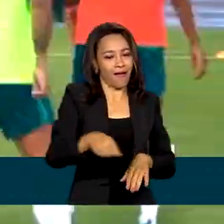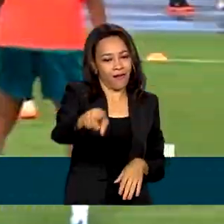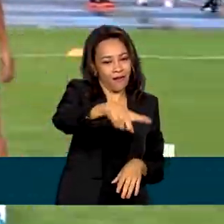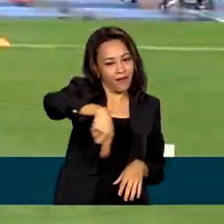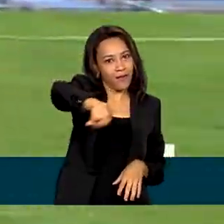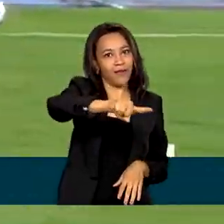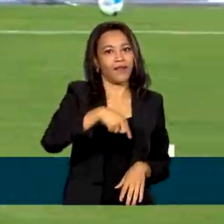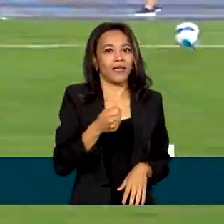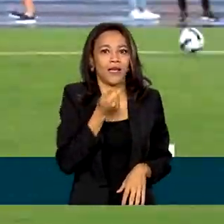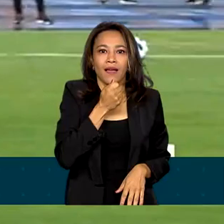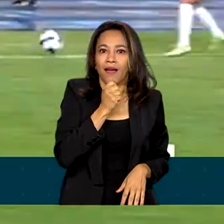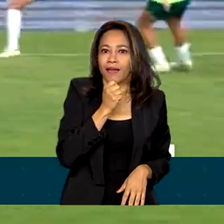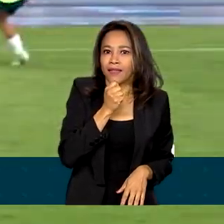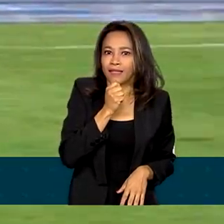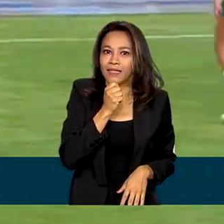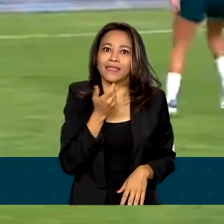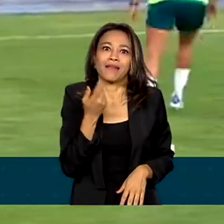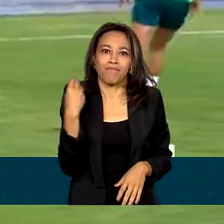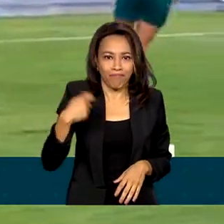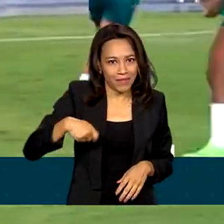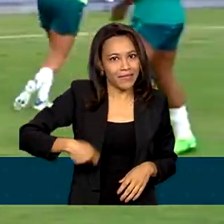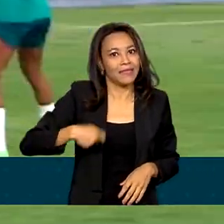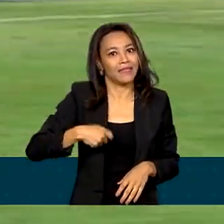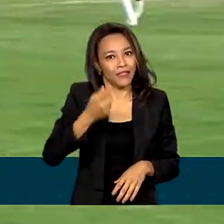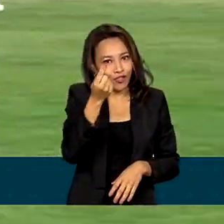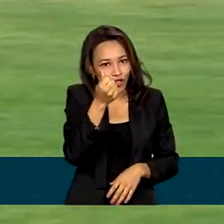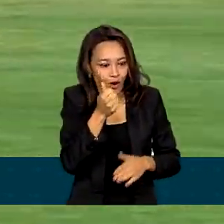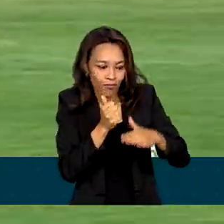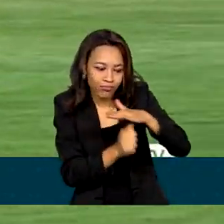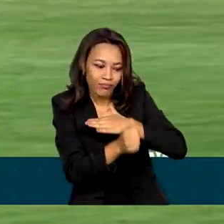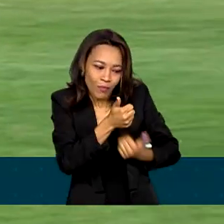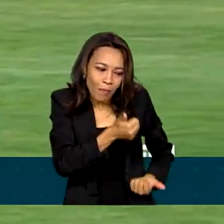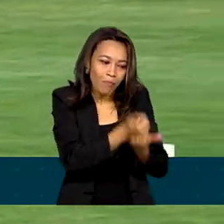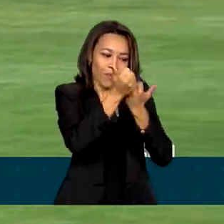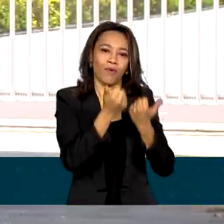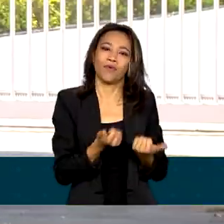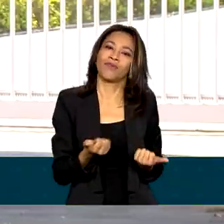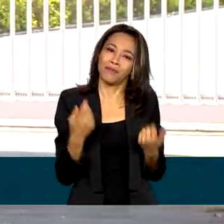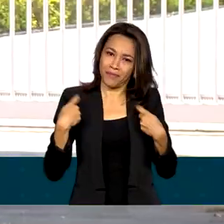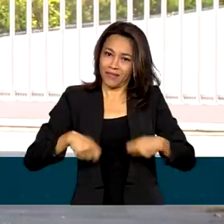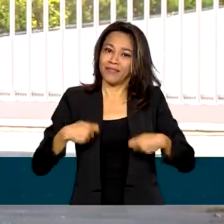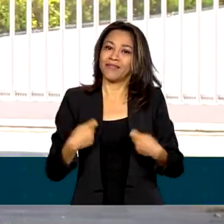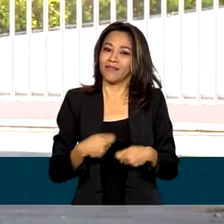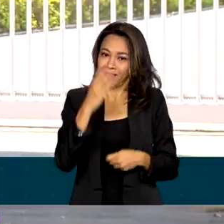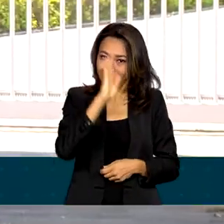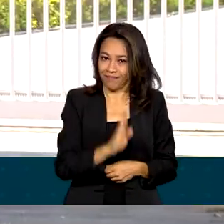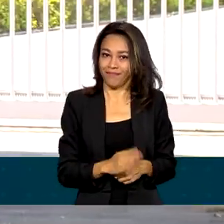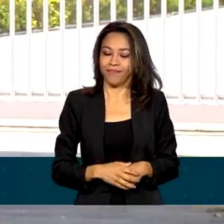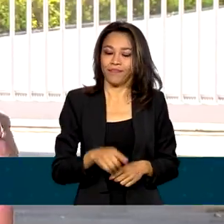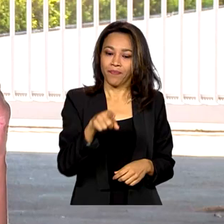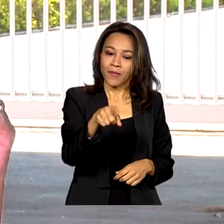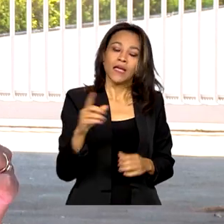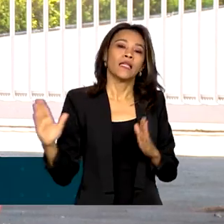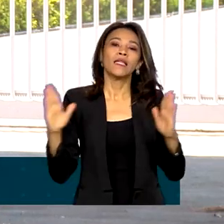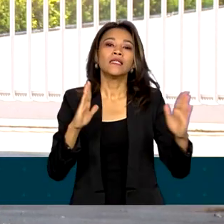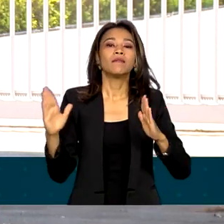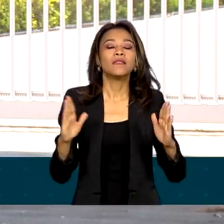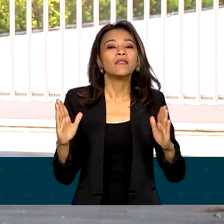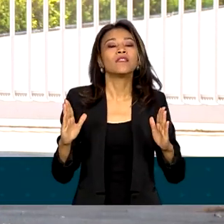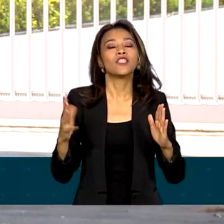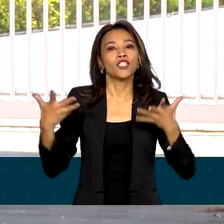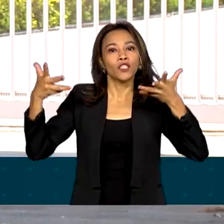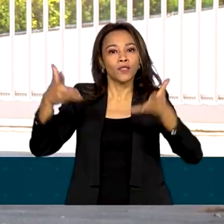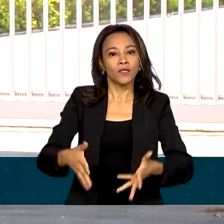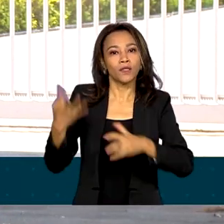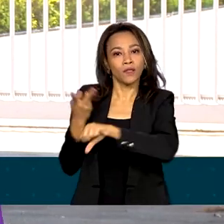que ainda não tem a expressão merecida no País do Futebol durante a recepção do troféu aqui no